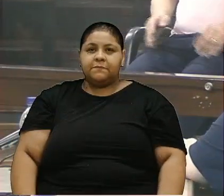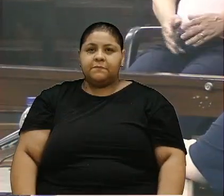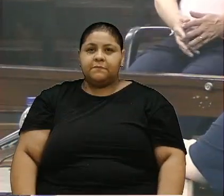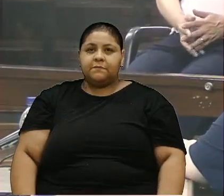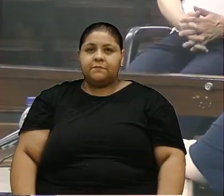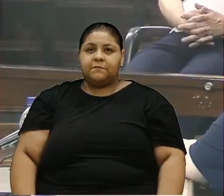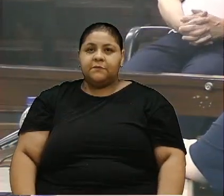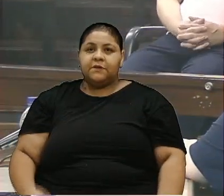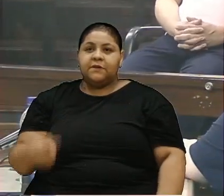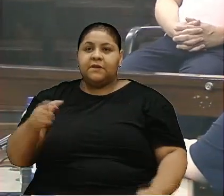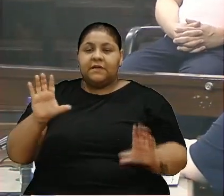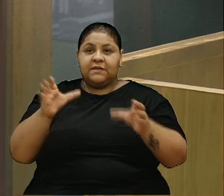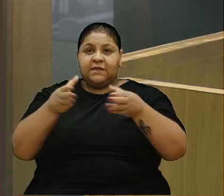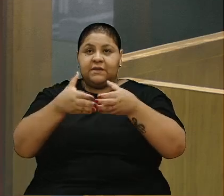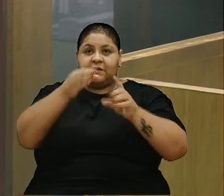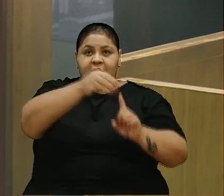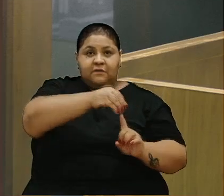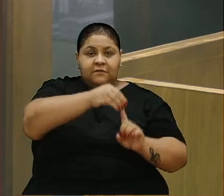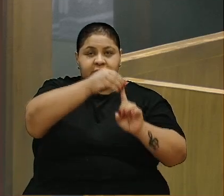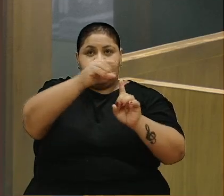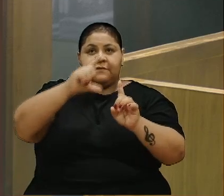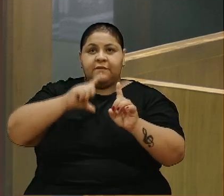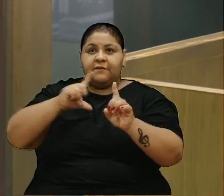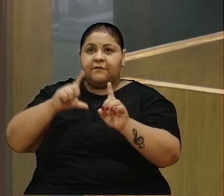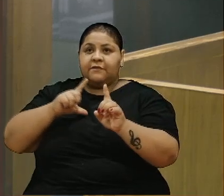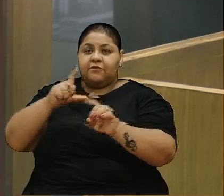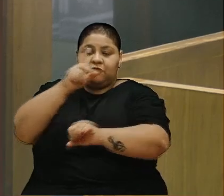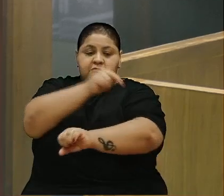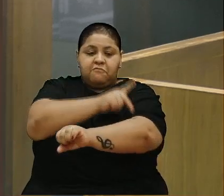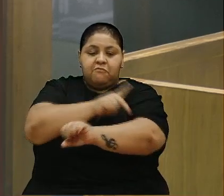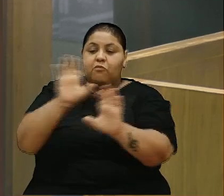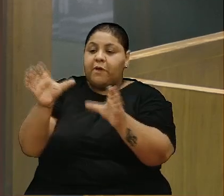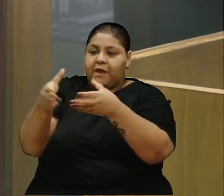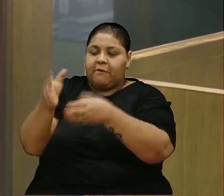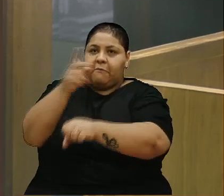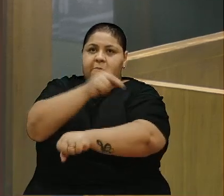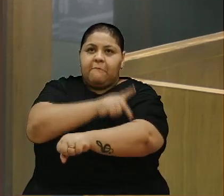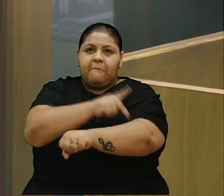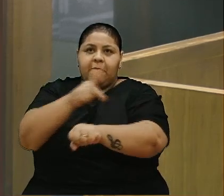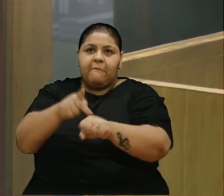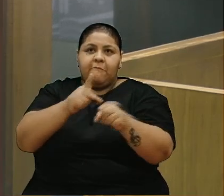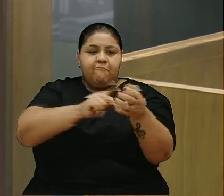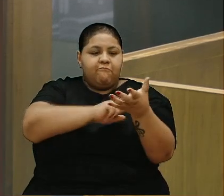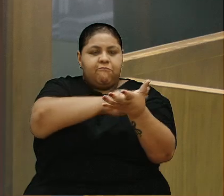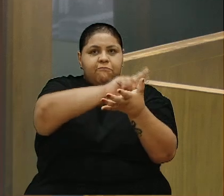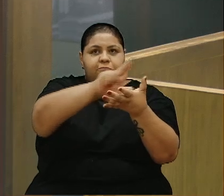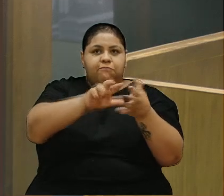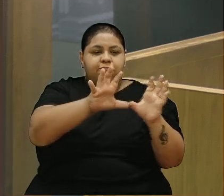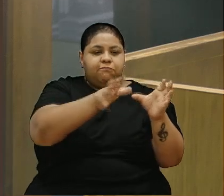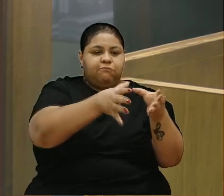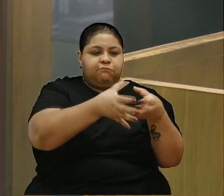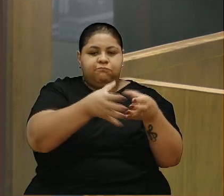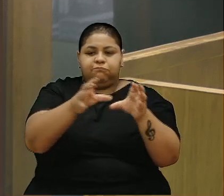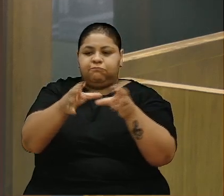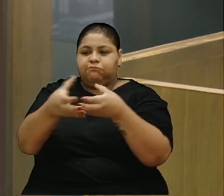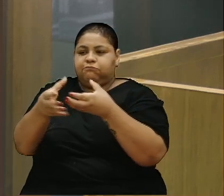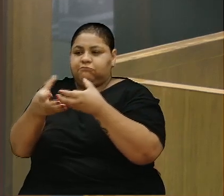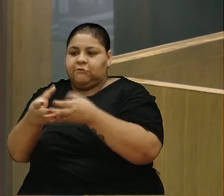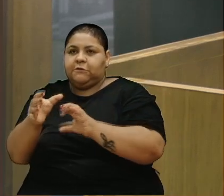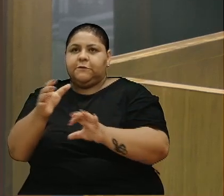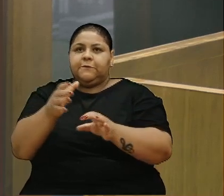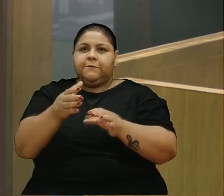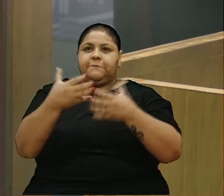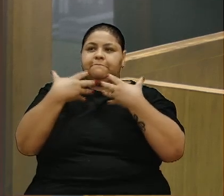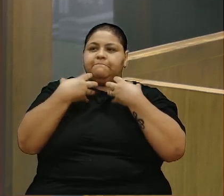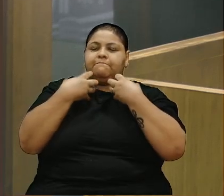Esta é a equipe de frente, e aí nós temos uma equipe do pedagógico, de vários setores da Secretaria de